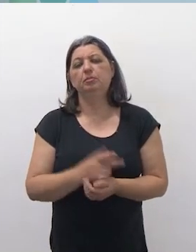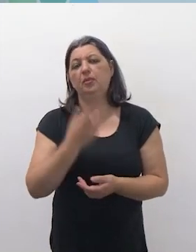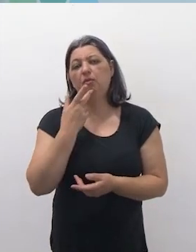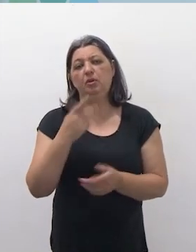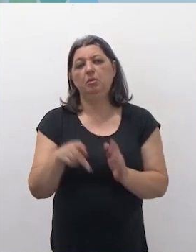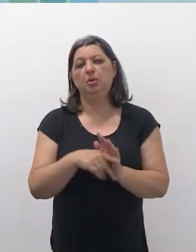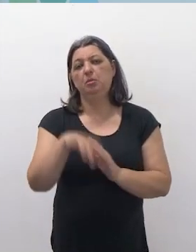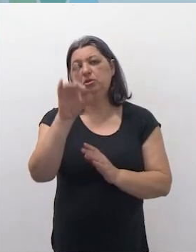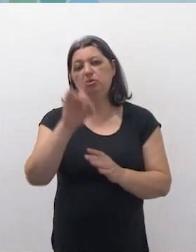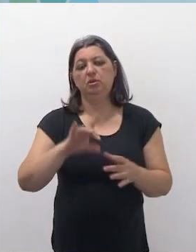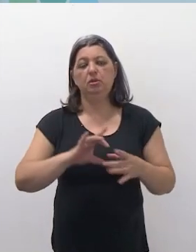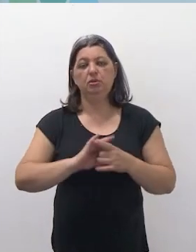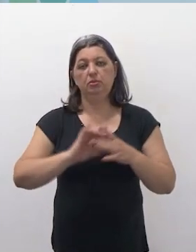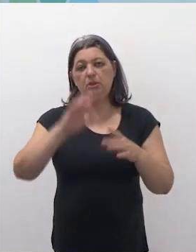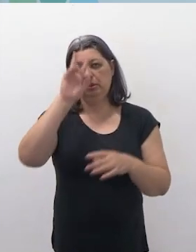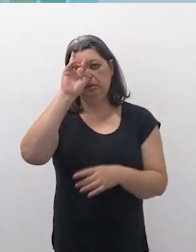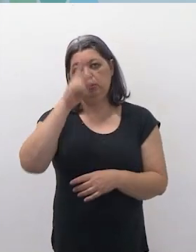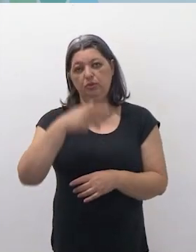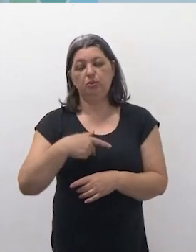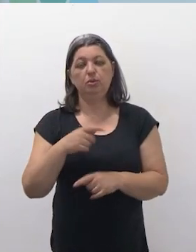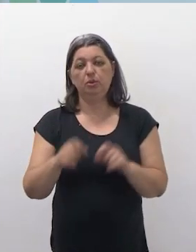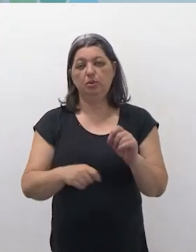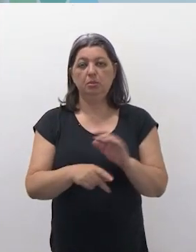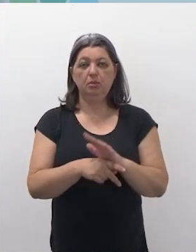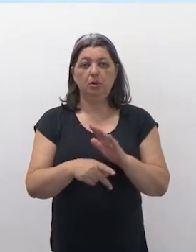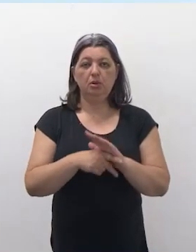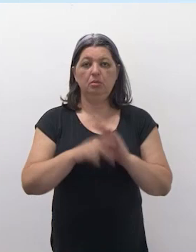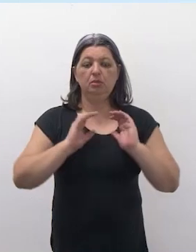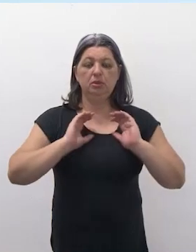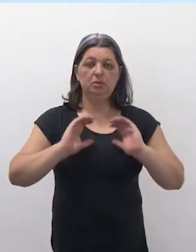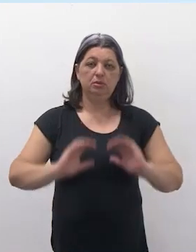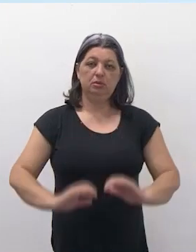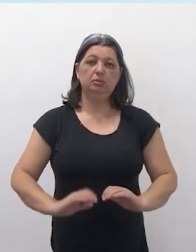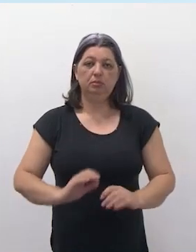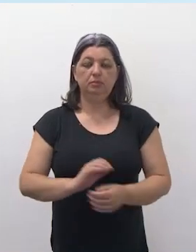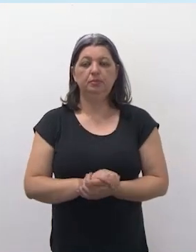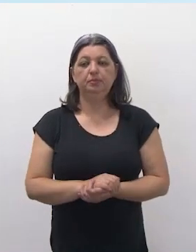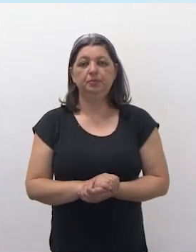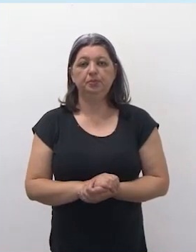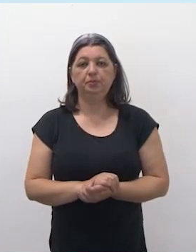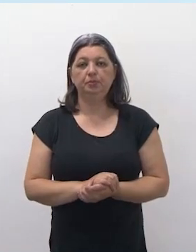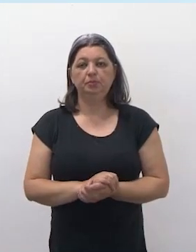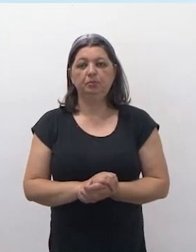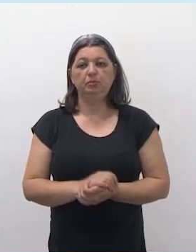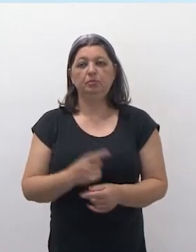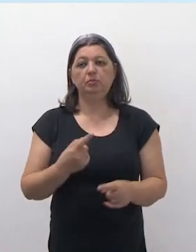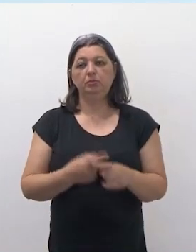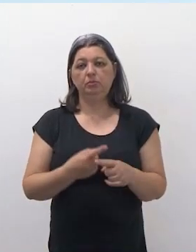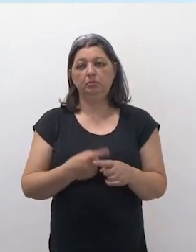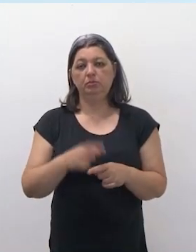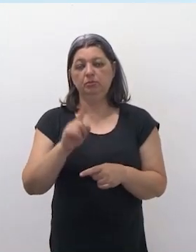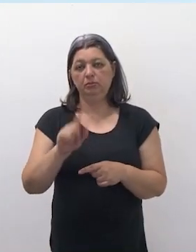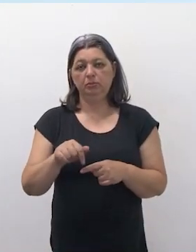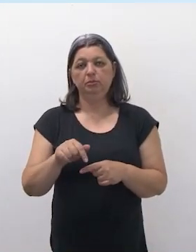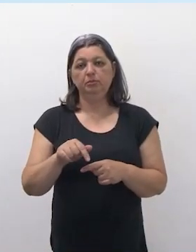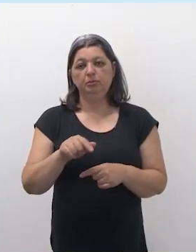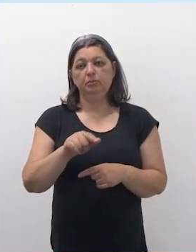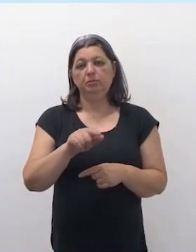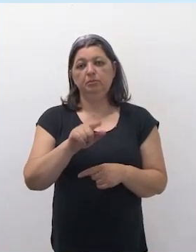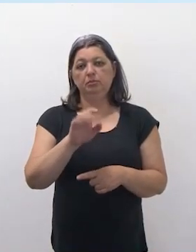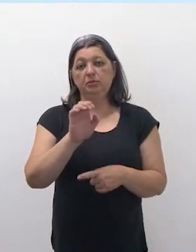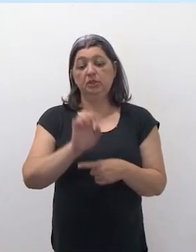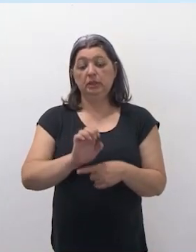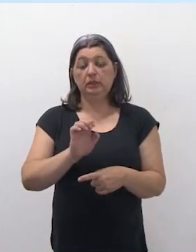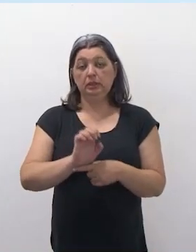de liberdade individual, a gente está falando de direito civil. E os direitos sociais, eles nada mais são do que os direitos que o Estado propõe.